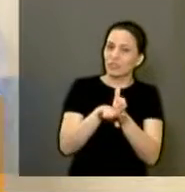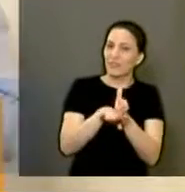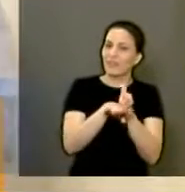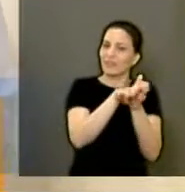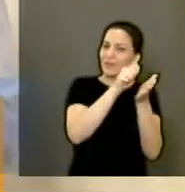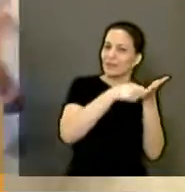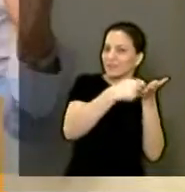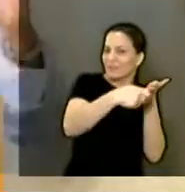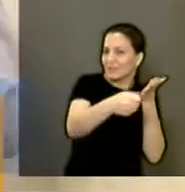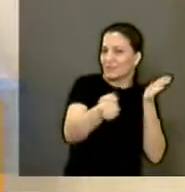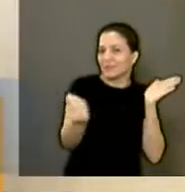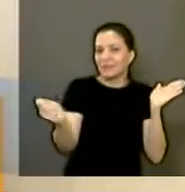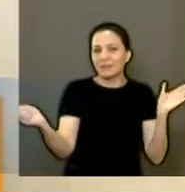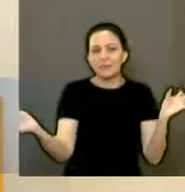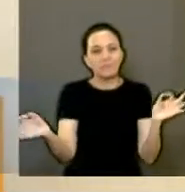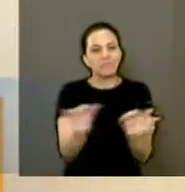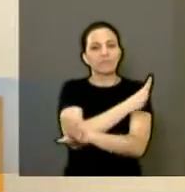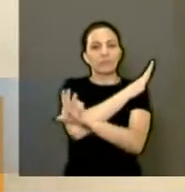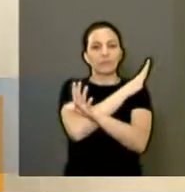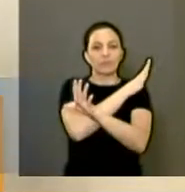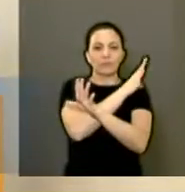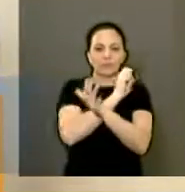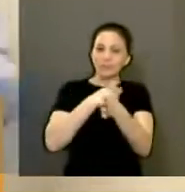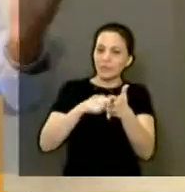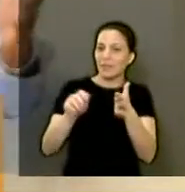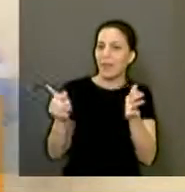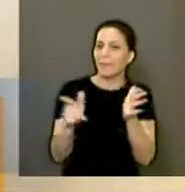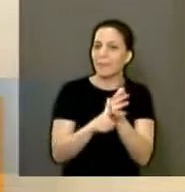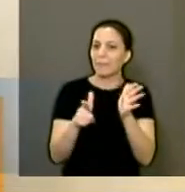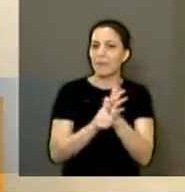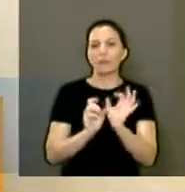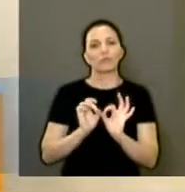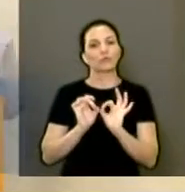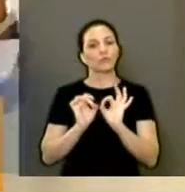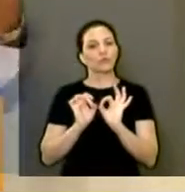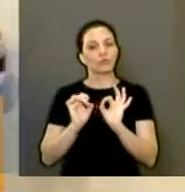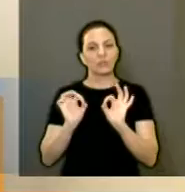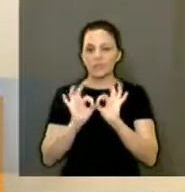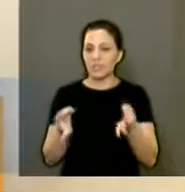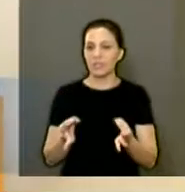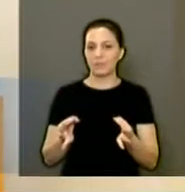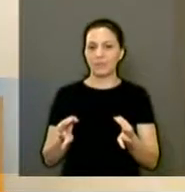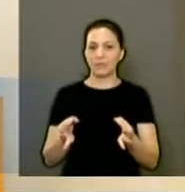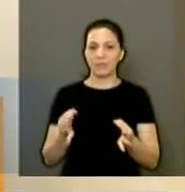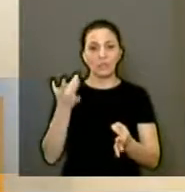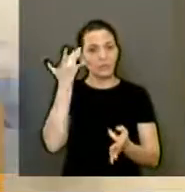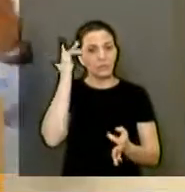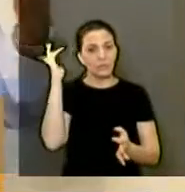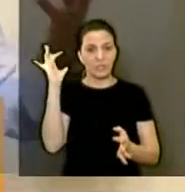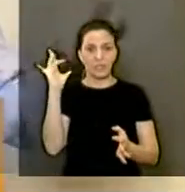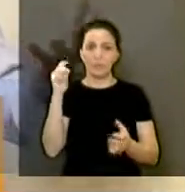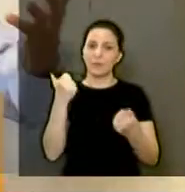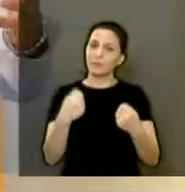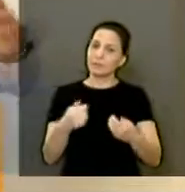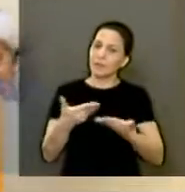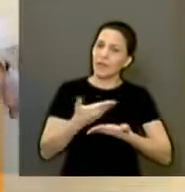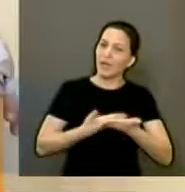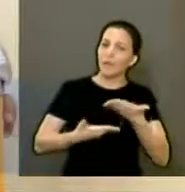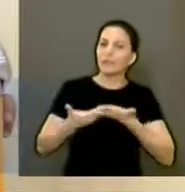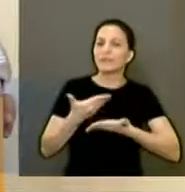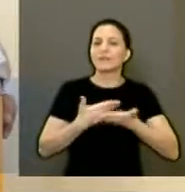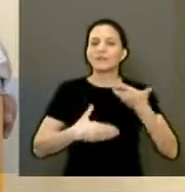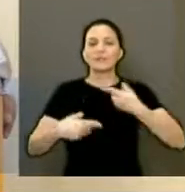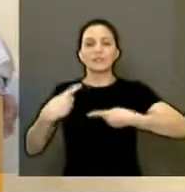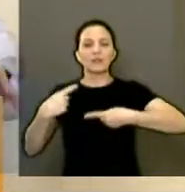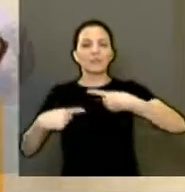escola está montado o circo escola não sabia que tinha que ter articulação política